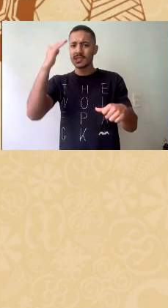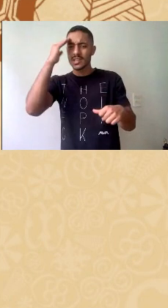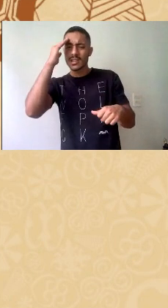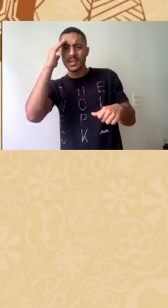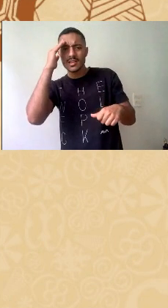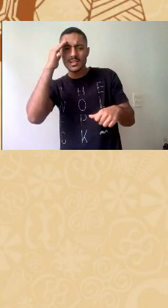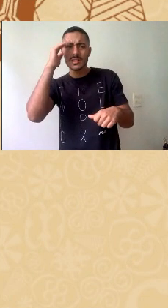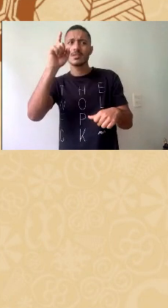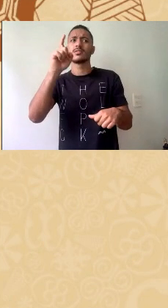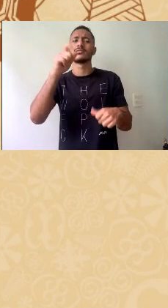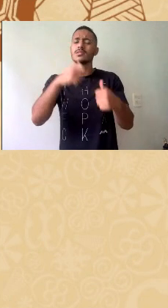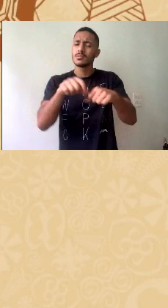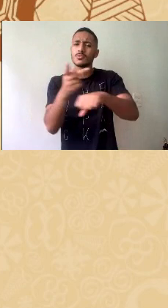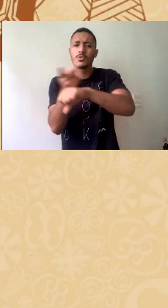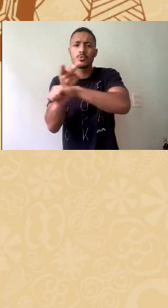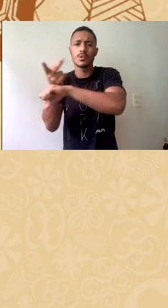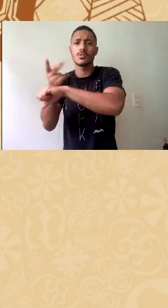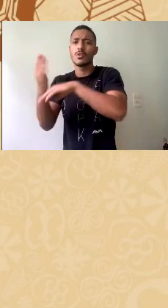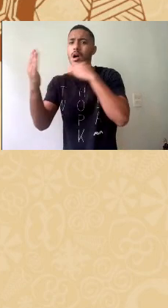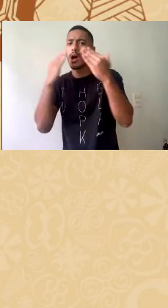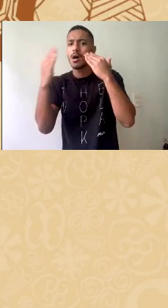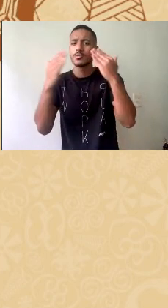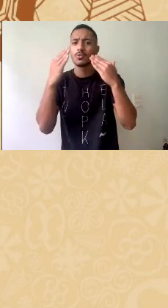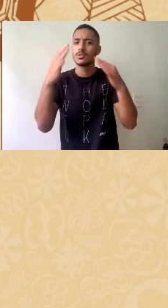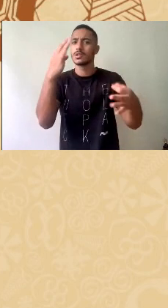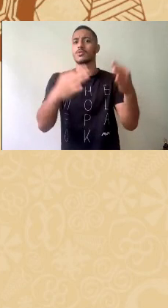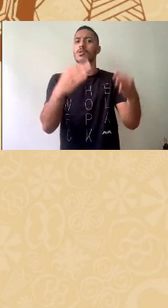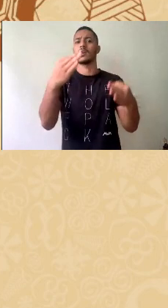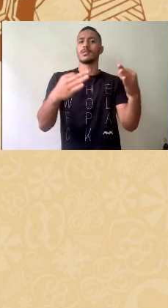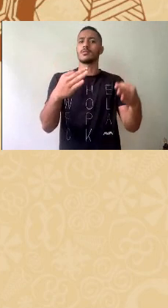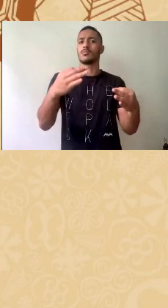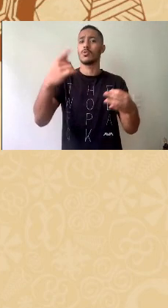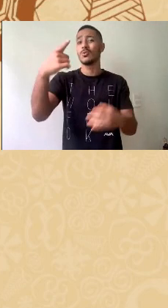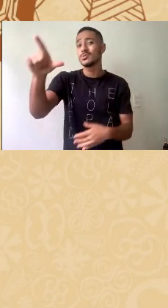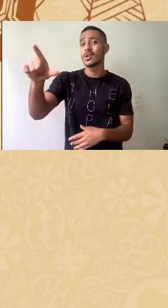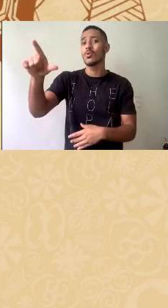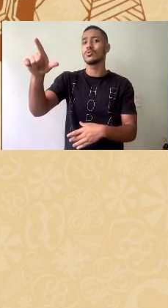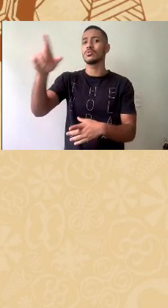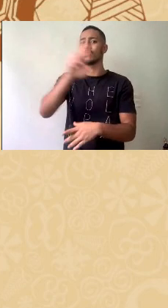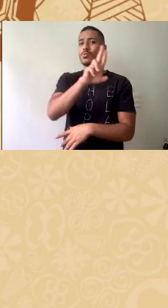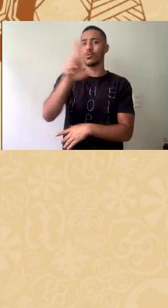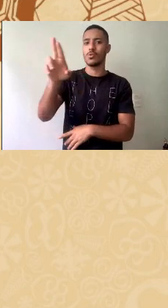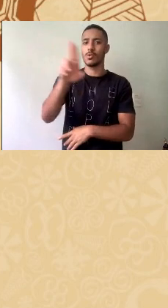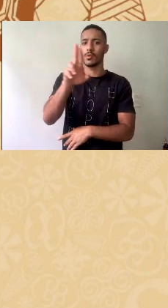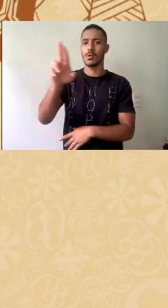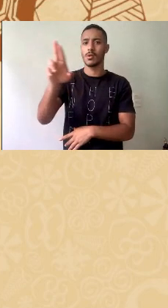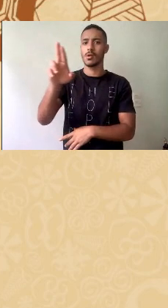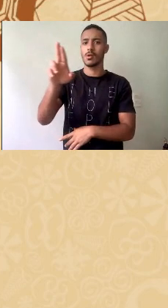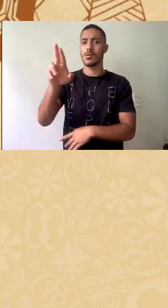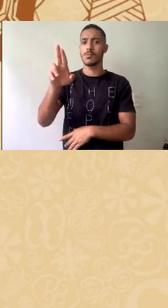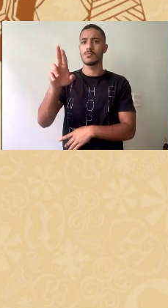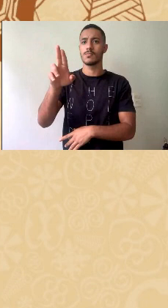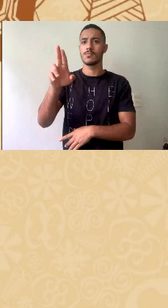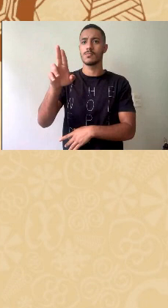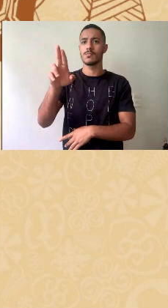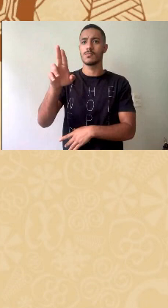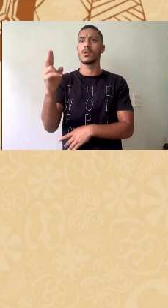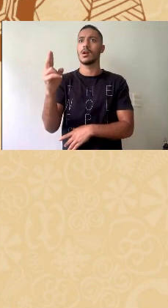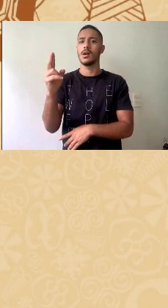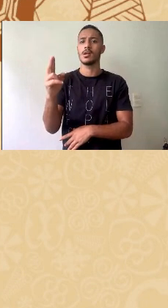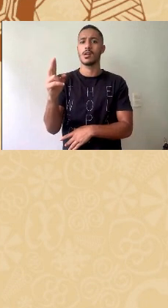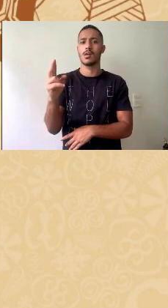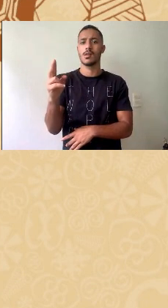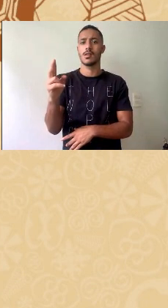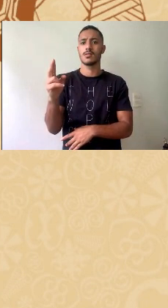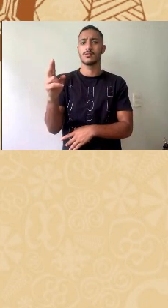psicologia, ou se não tem outro nome, né? Porque ela, como está configurada, é óbvio que isso é uma parte de discussão, não quero levantar